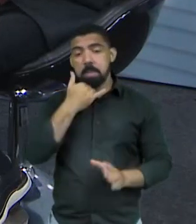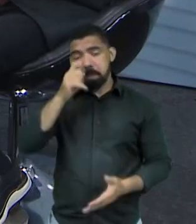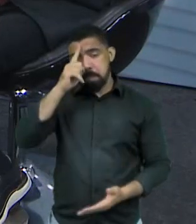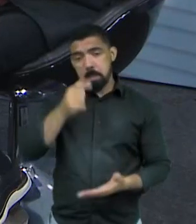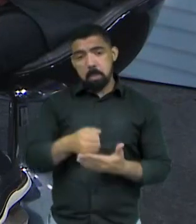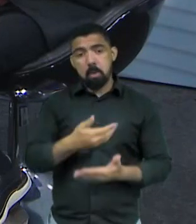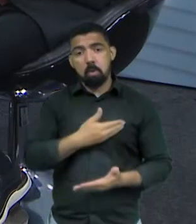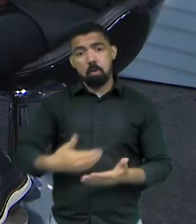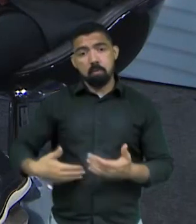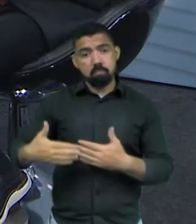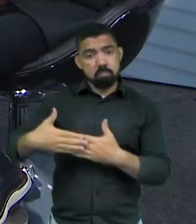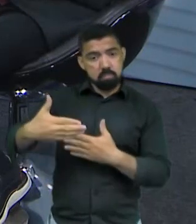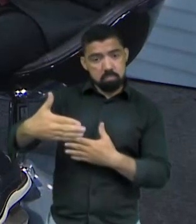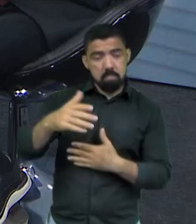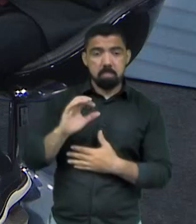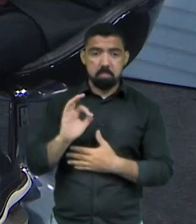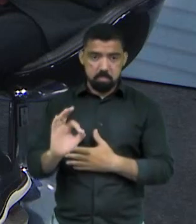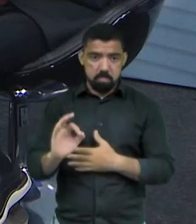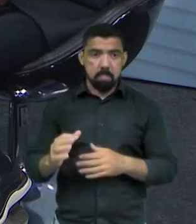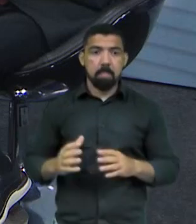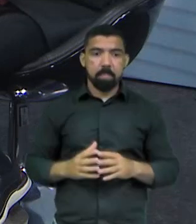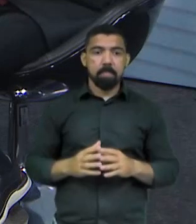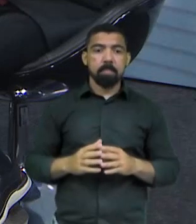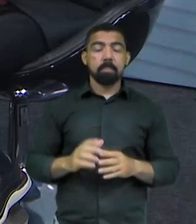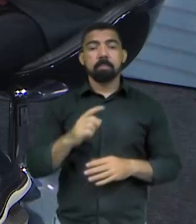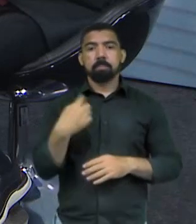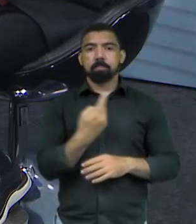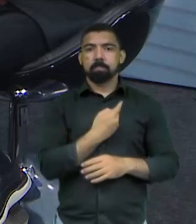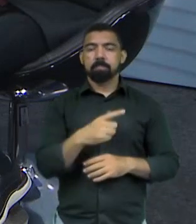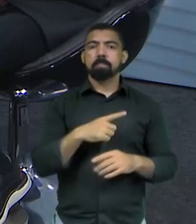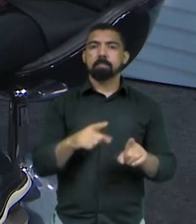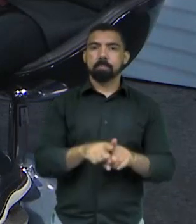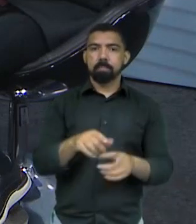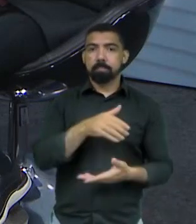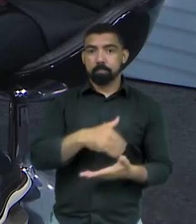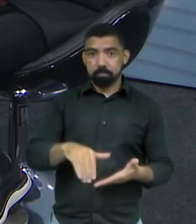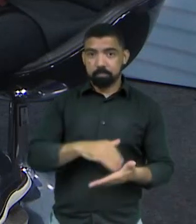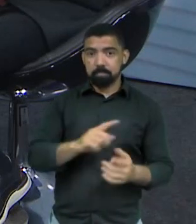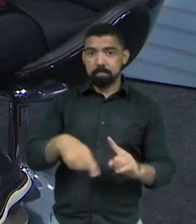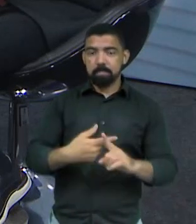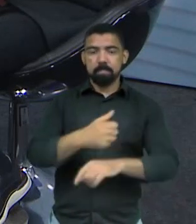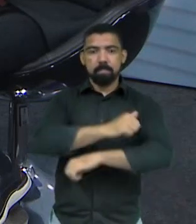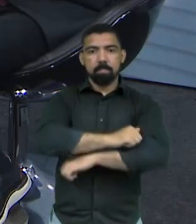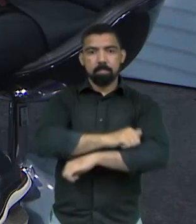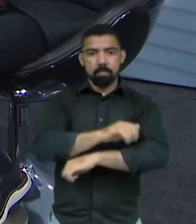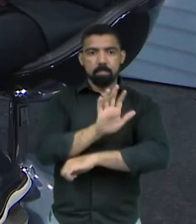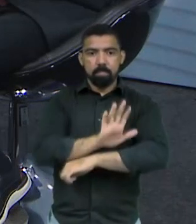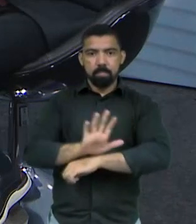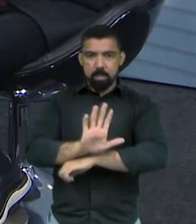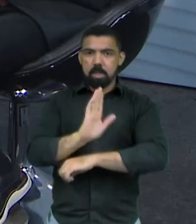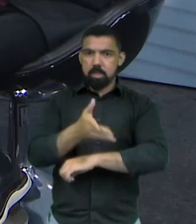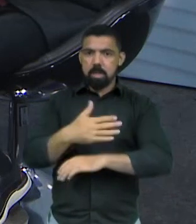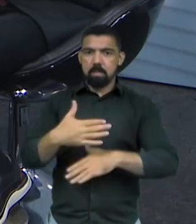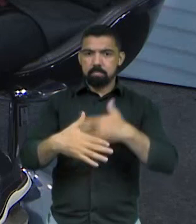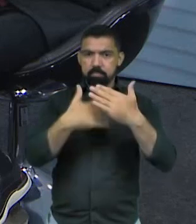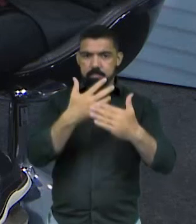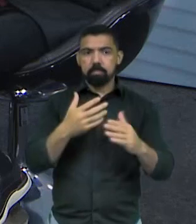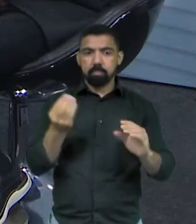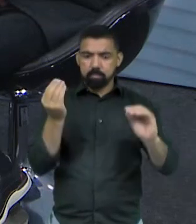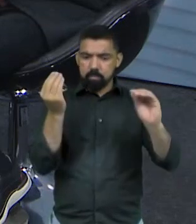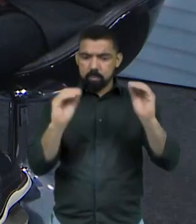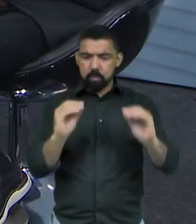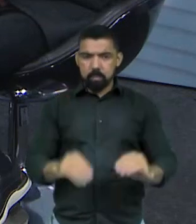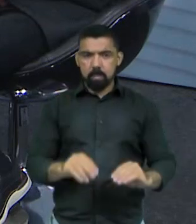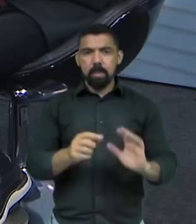certo? E temos também, além da secretaria, vamos ter uma plataforma, essa plataforma está sendo construída, em que a gente vai colocar